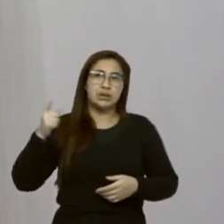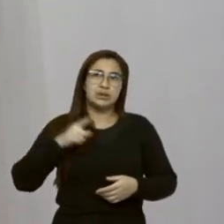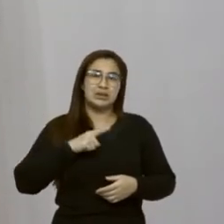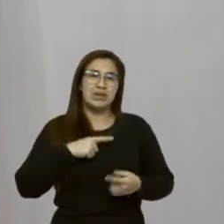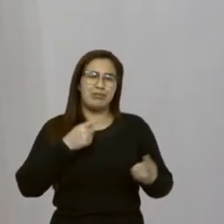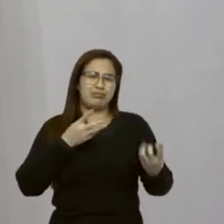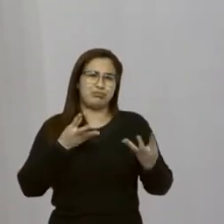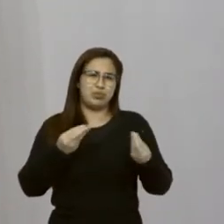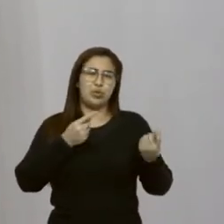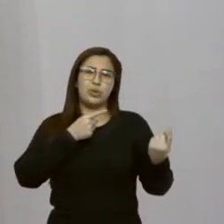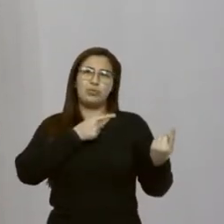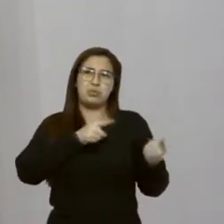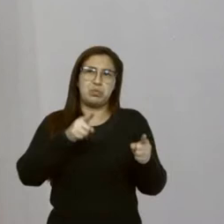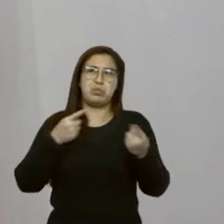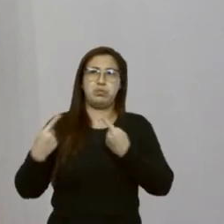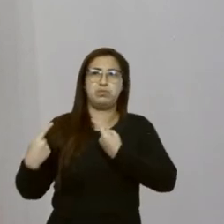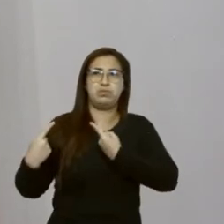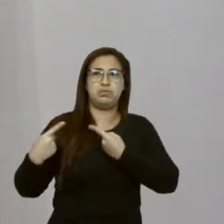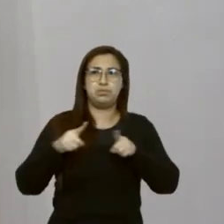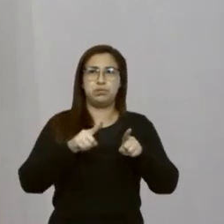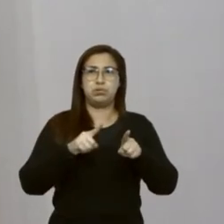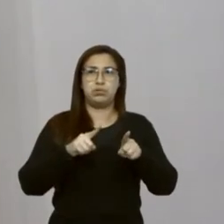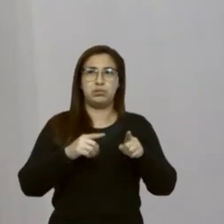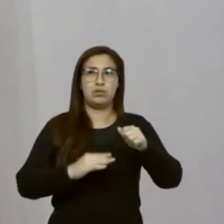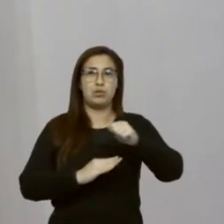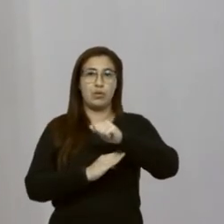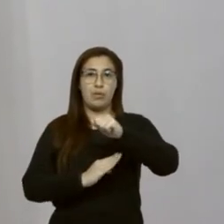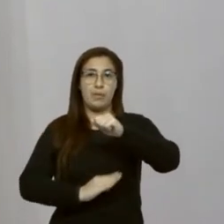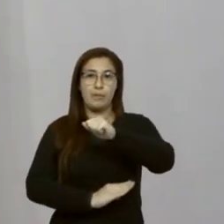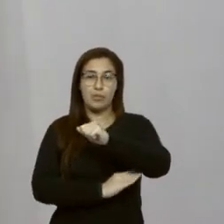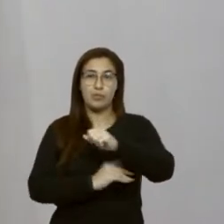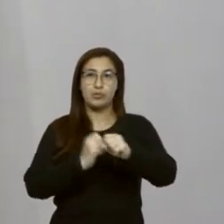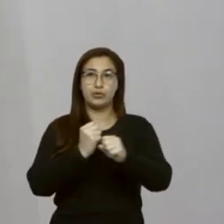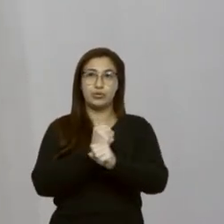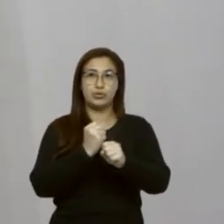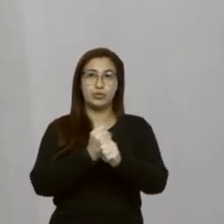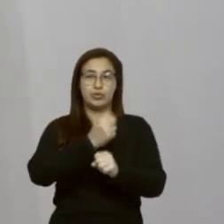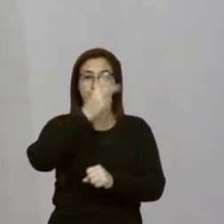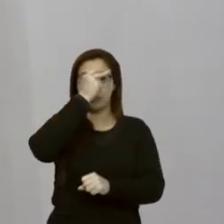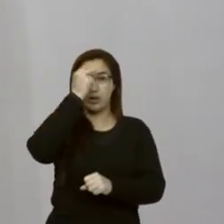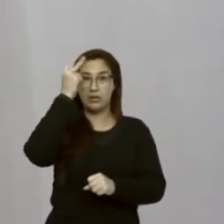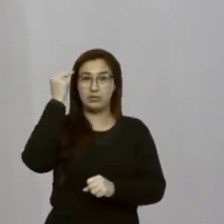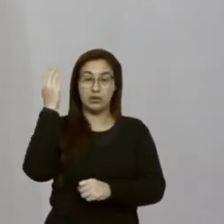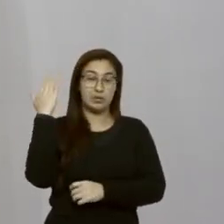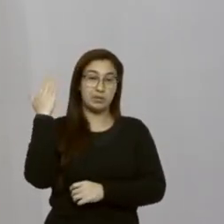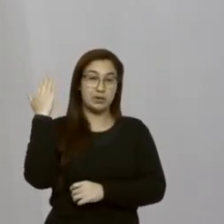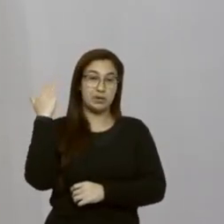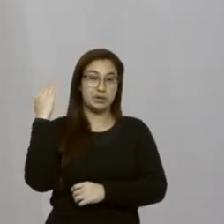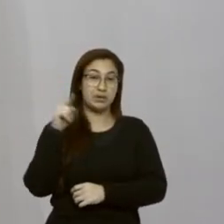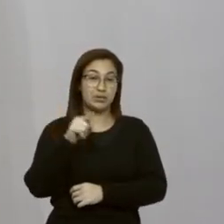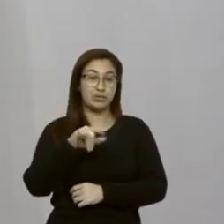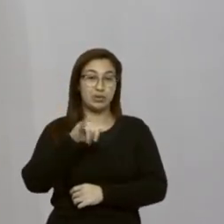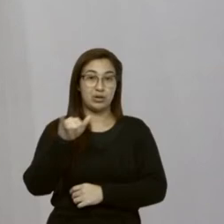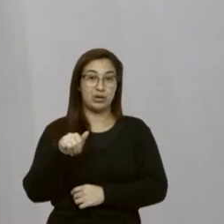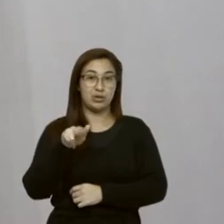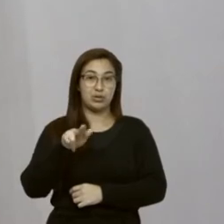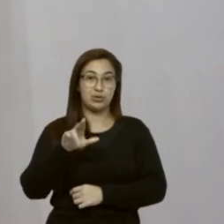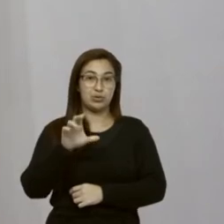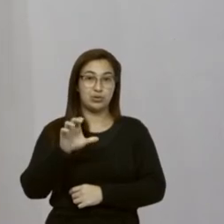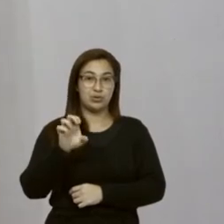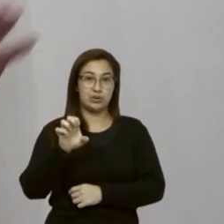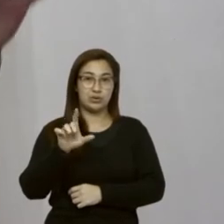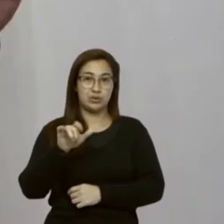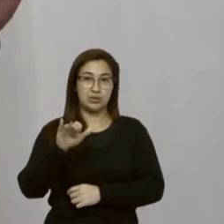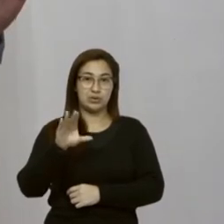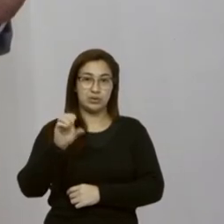críticas de uma ponte que foi construída lá por, então, o nosso prefeito, nosso querido prefeito Juscelino Amâncio.